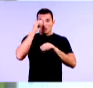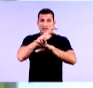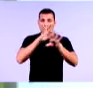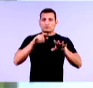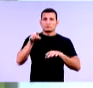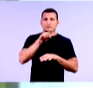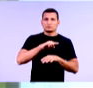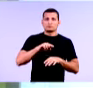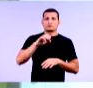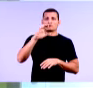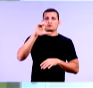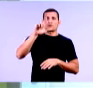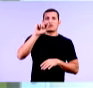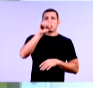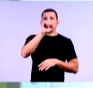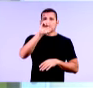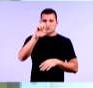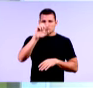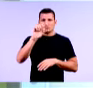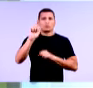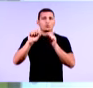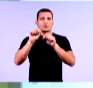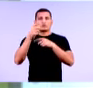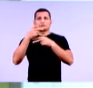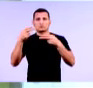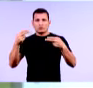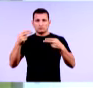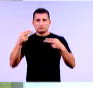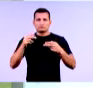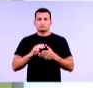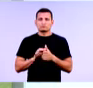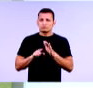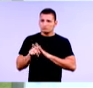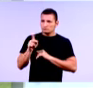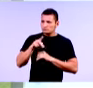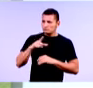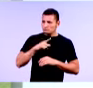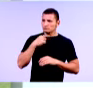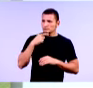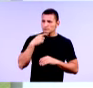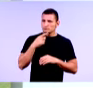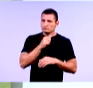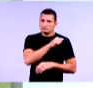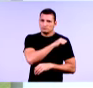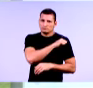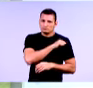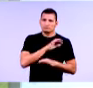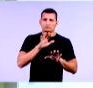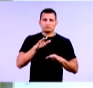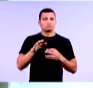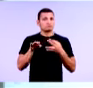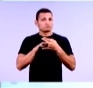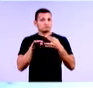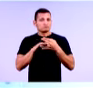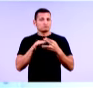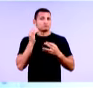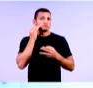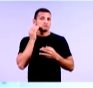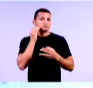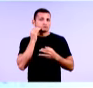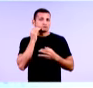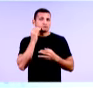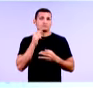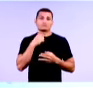pessoas estão com dúvidas aí Ainda não, professor. Ainda não, né, professor? Então, acho que no intervalo a gente vai tentar tirar essas dúvidas.